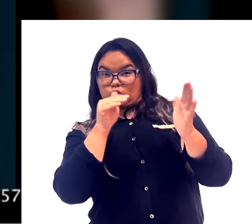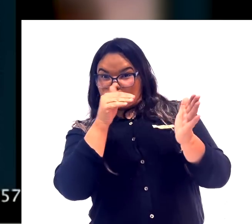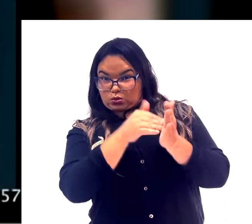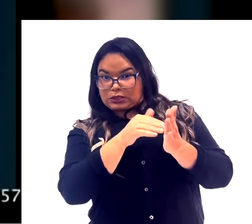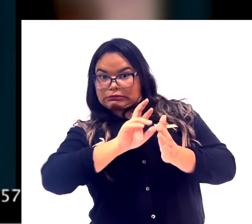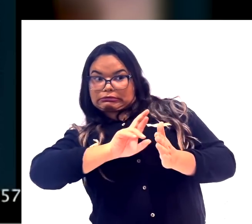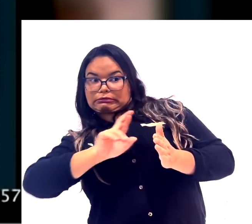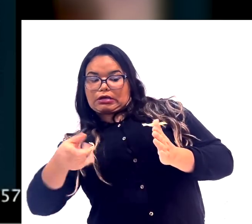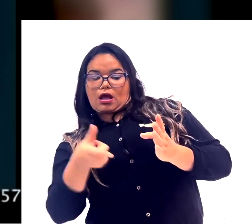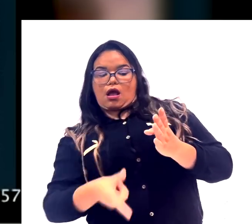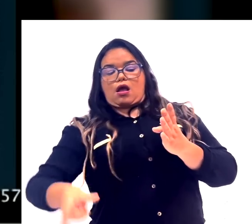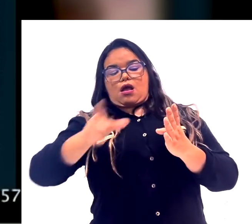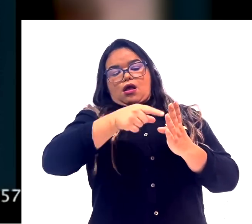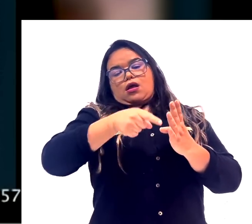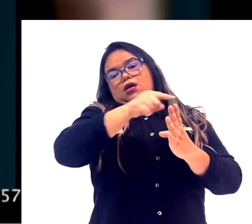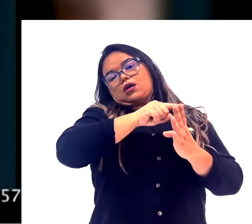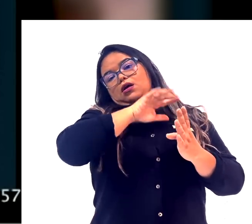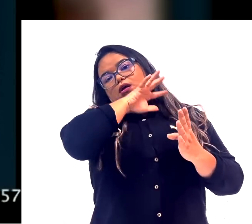dele.